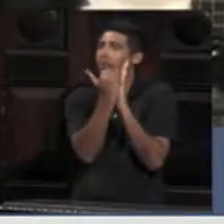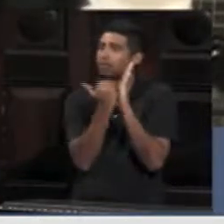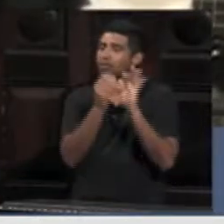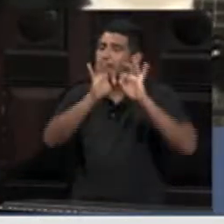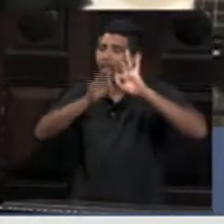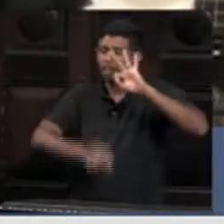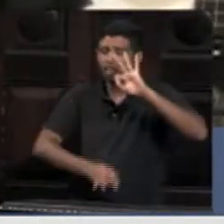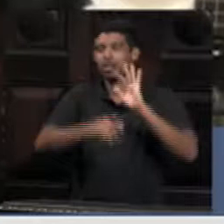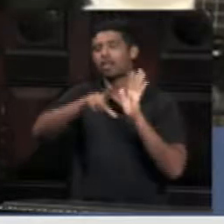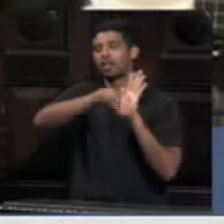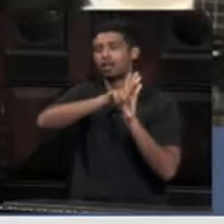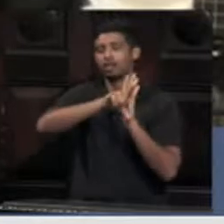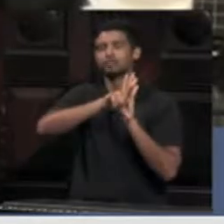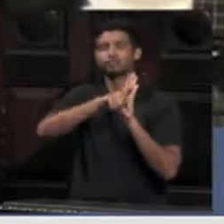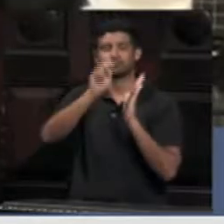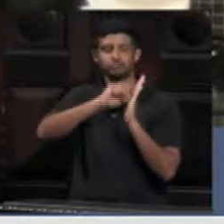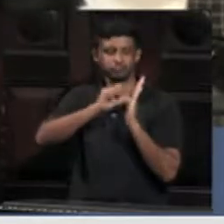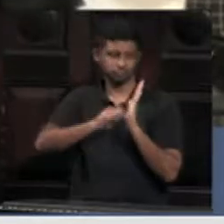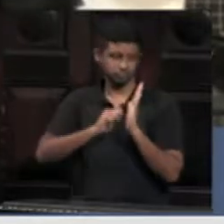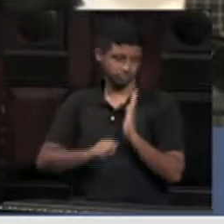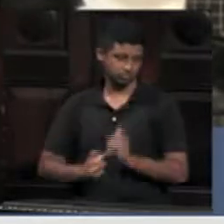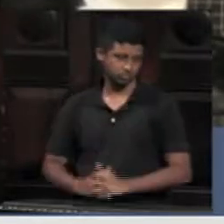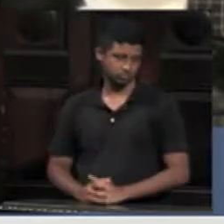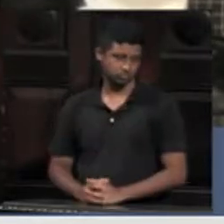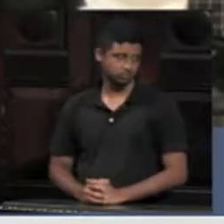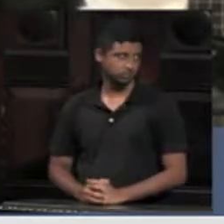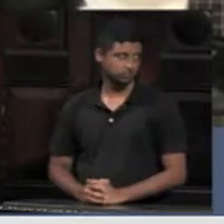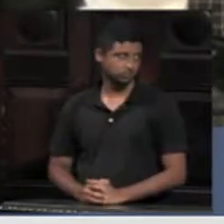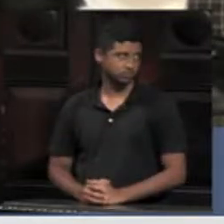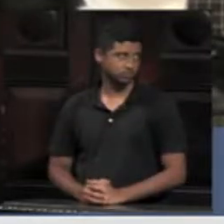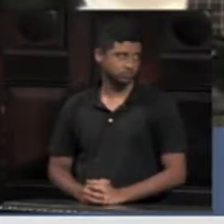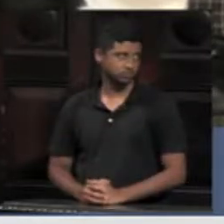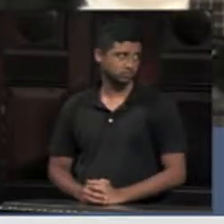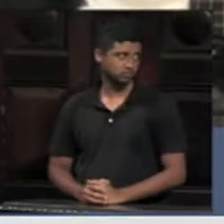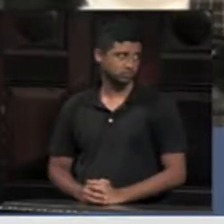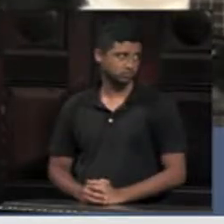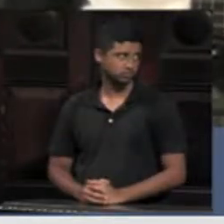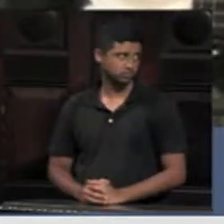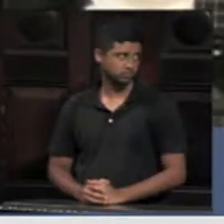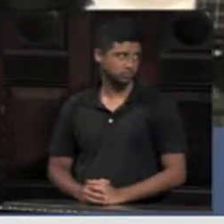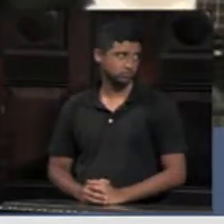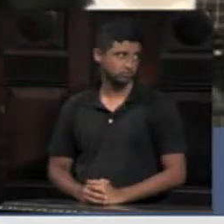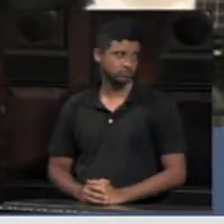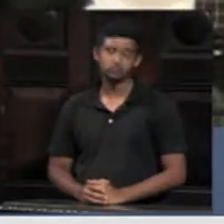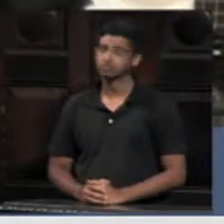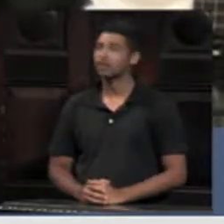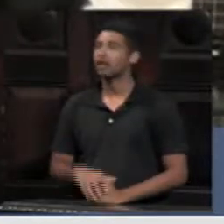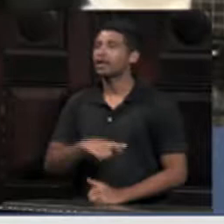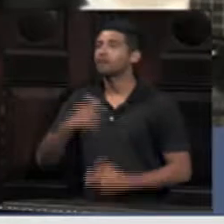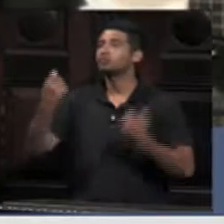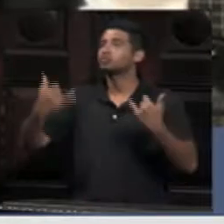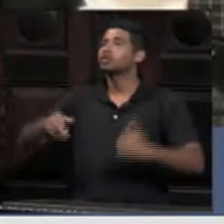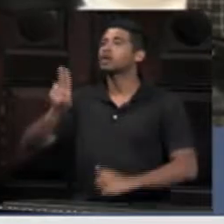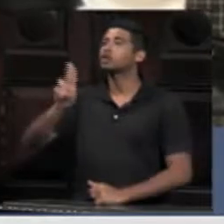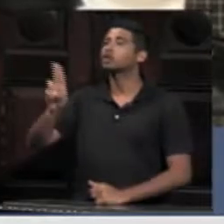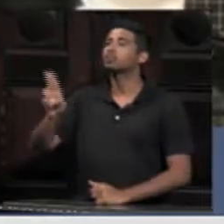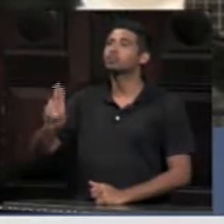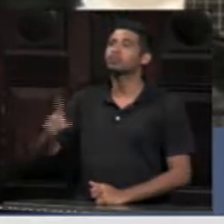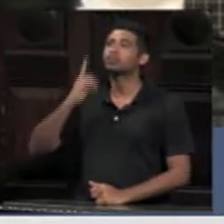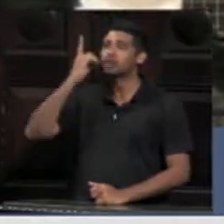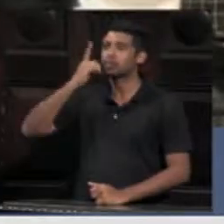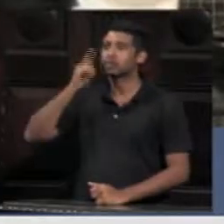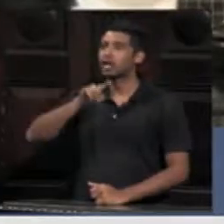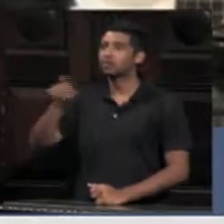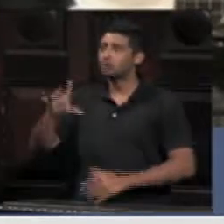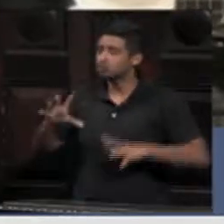com emenda. De orçamento, finanças, fiscalização financeira e controle favorável. Relatores, deputado Gustavo Tutuca, Eliomar Coelho, Tio Carlos, Valdé Carneiro,